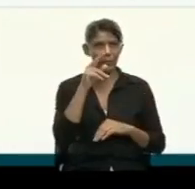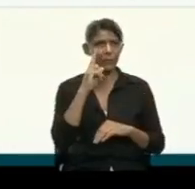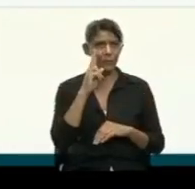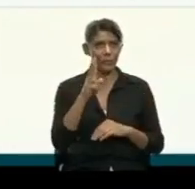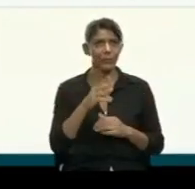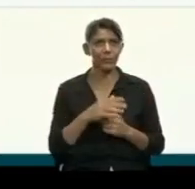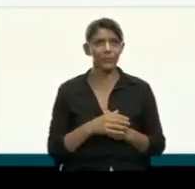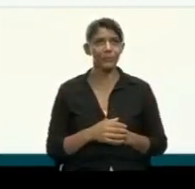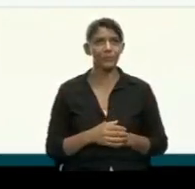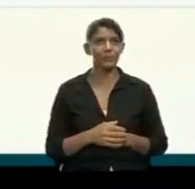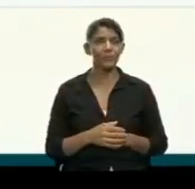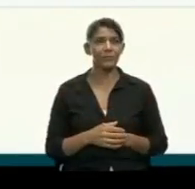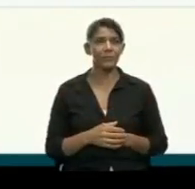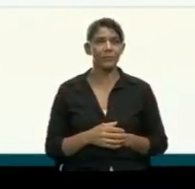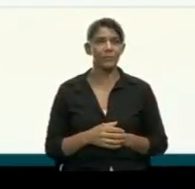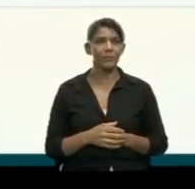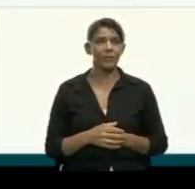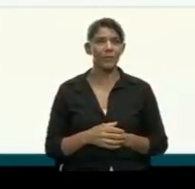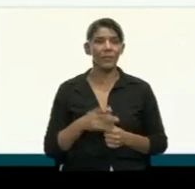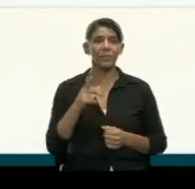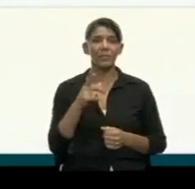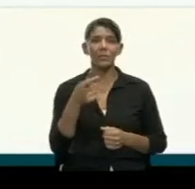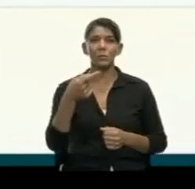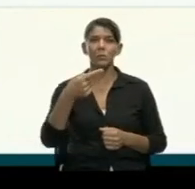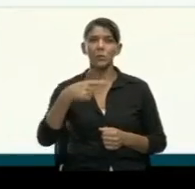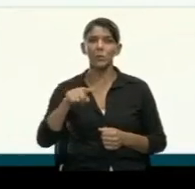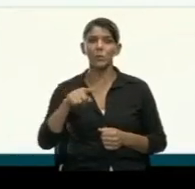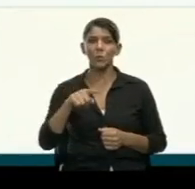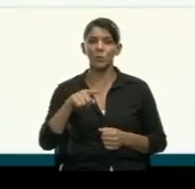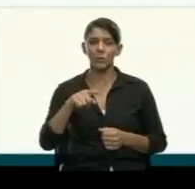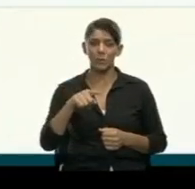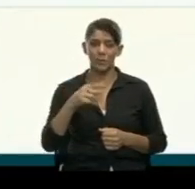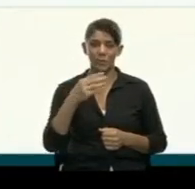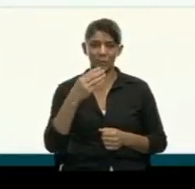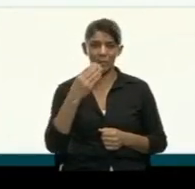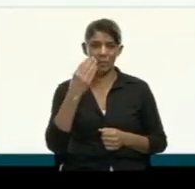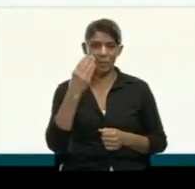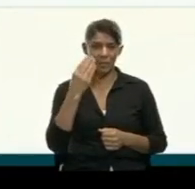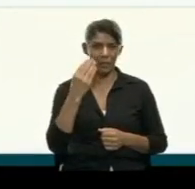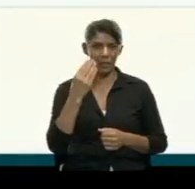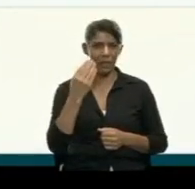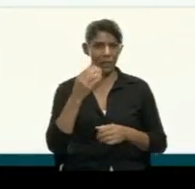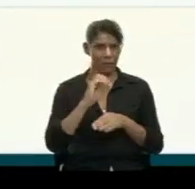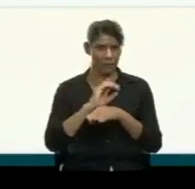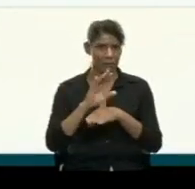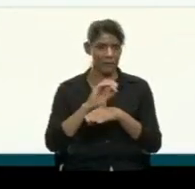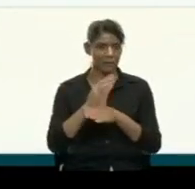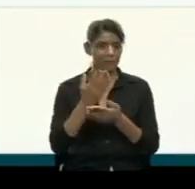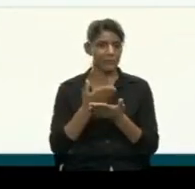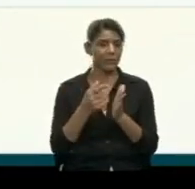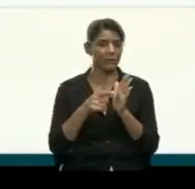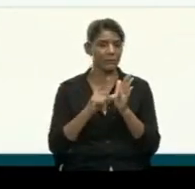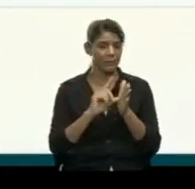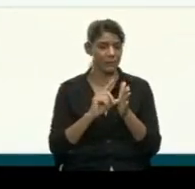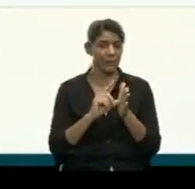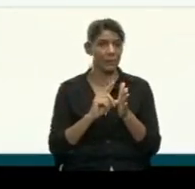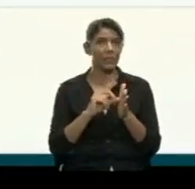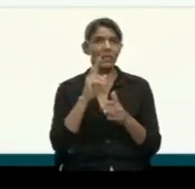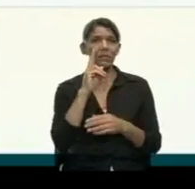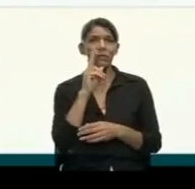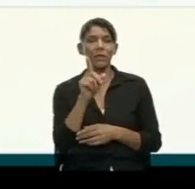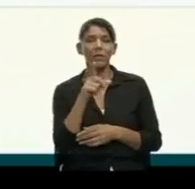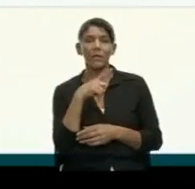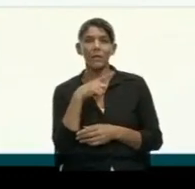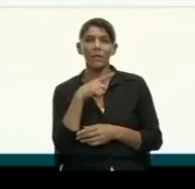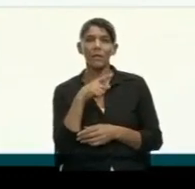viu, acho que era dos últimos slides da nossa aula passada. Nesse caso, a gente repara aqui